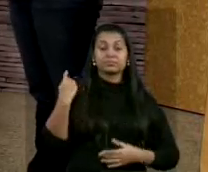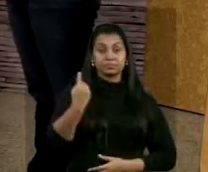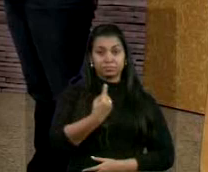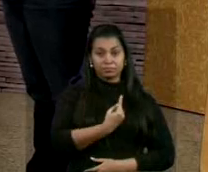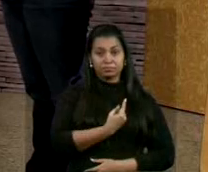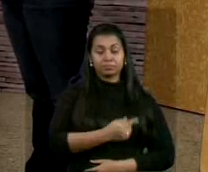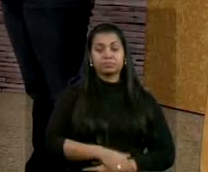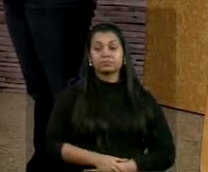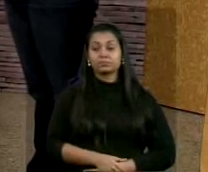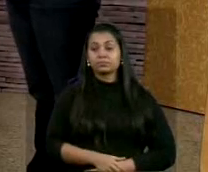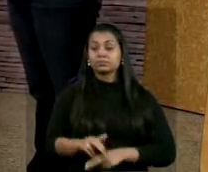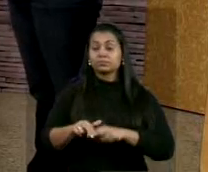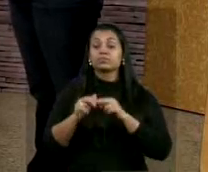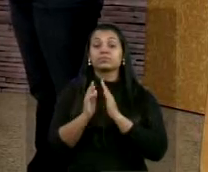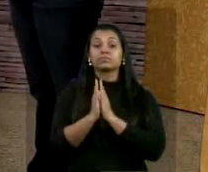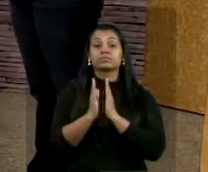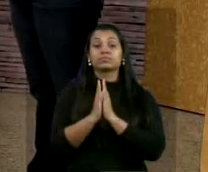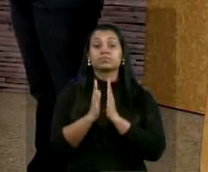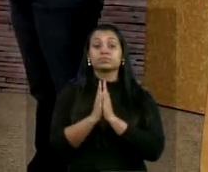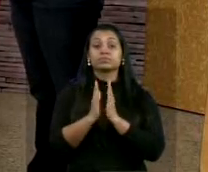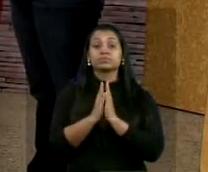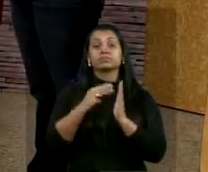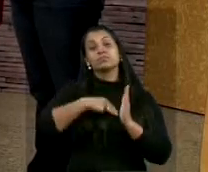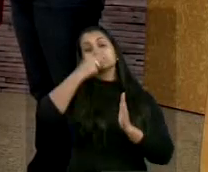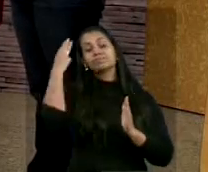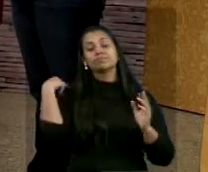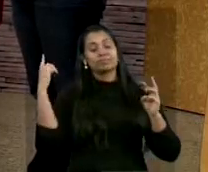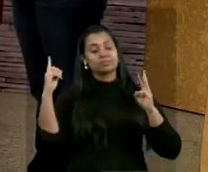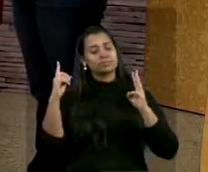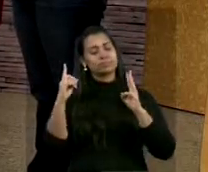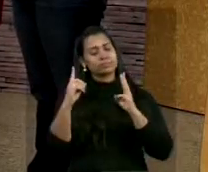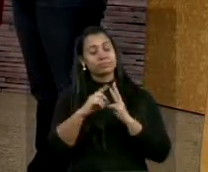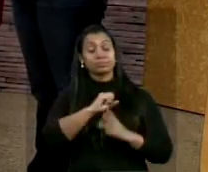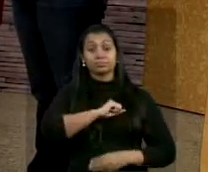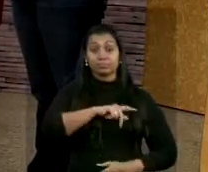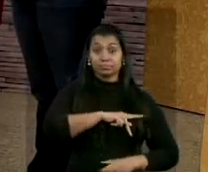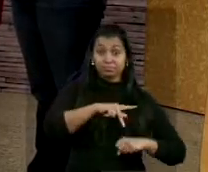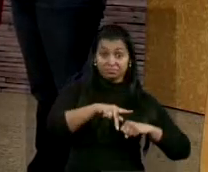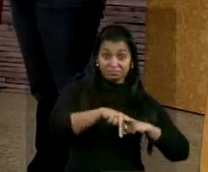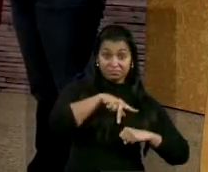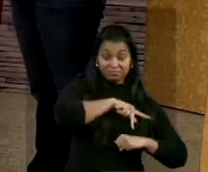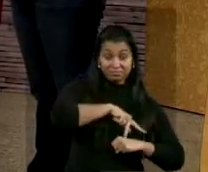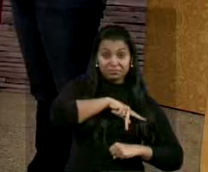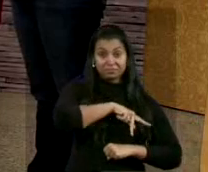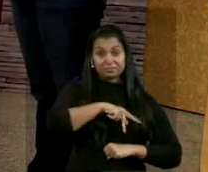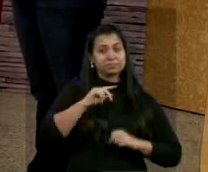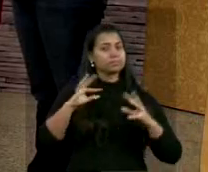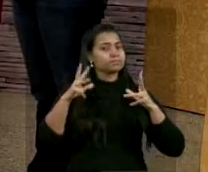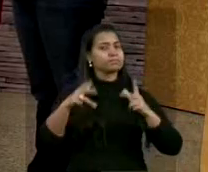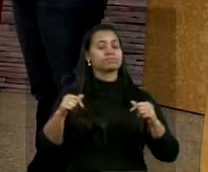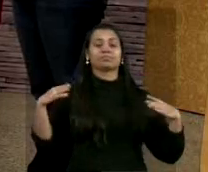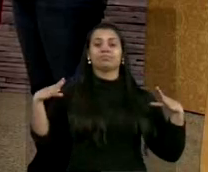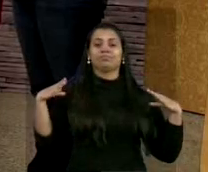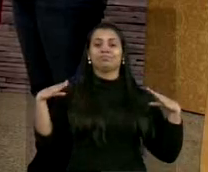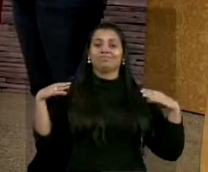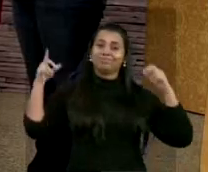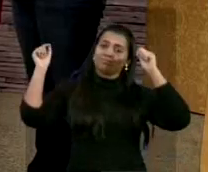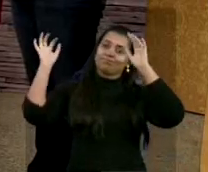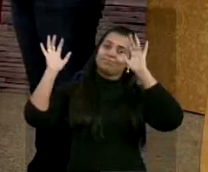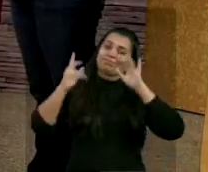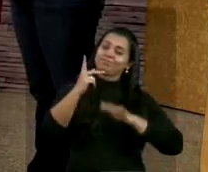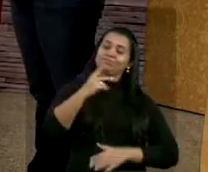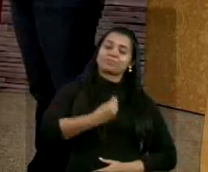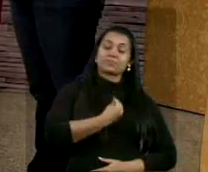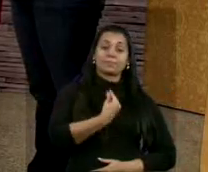no meio de nós. Por intercessão de Nossa Senhora de Fátima, dos apóstolos São Pedro e São Paulo e de todos os anjos, desça